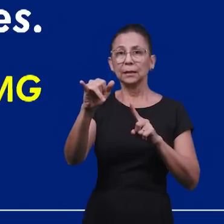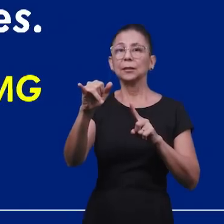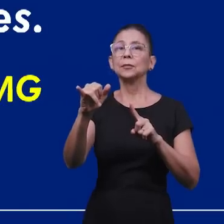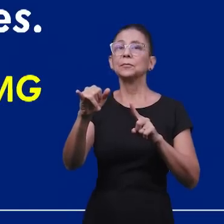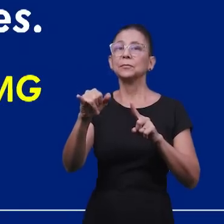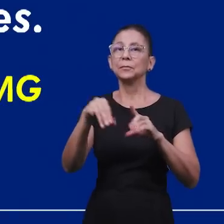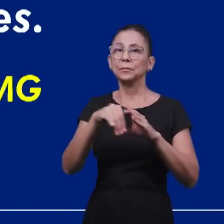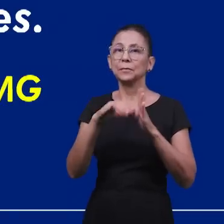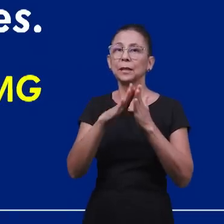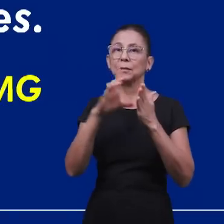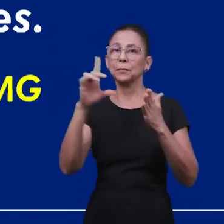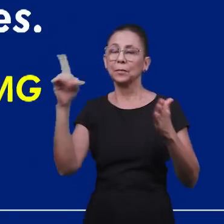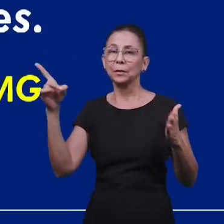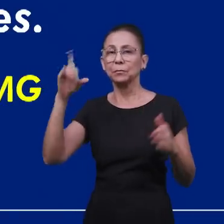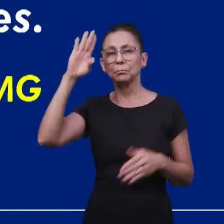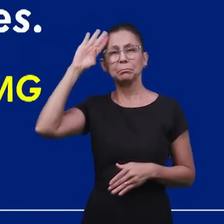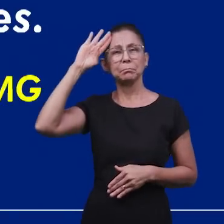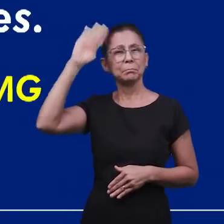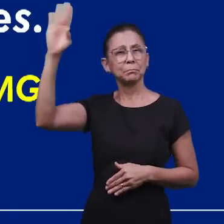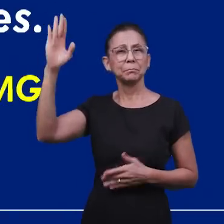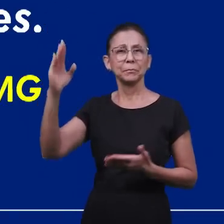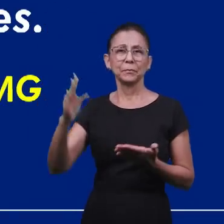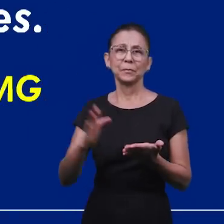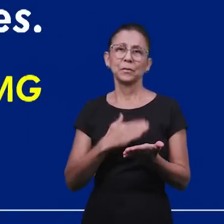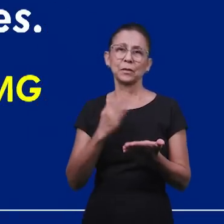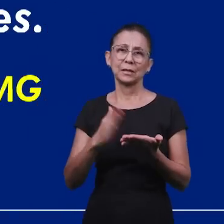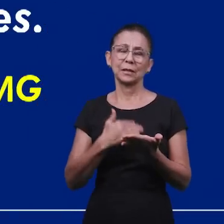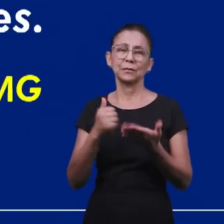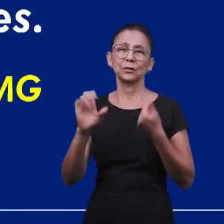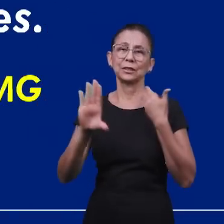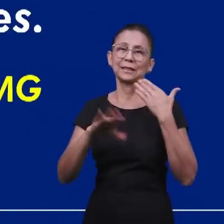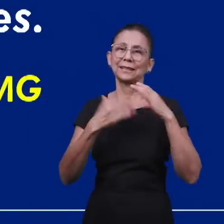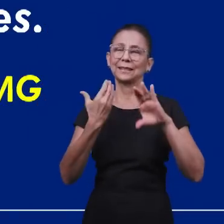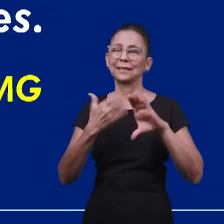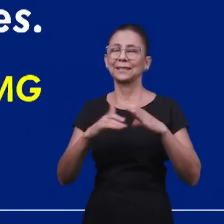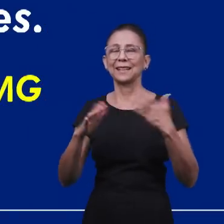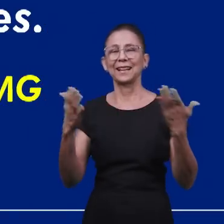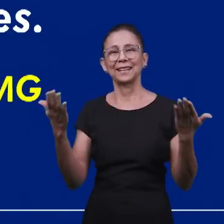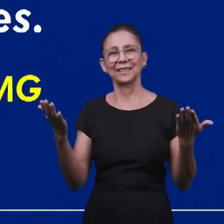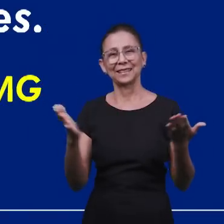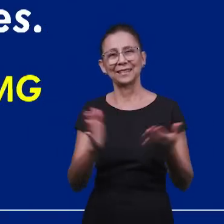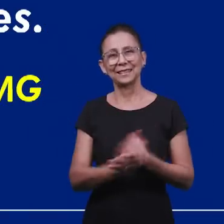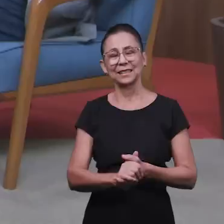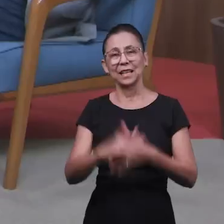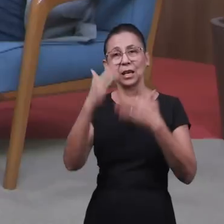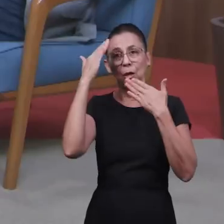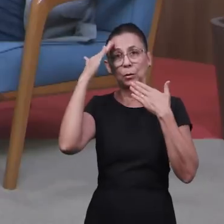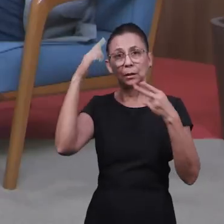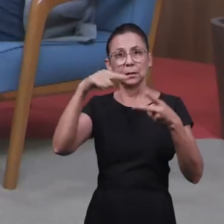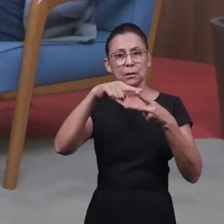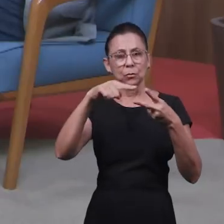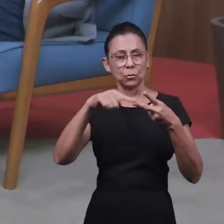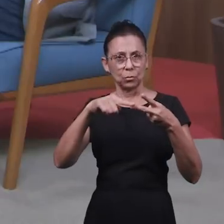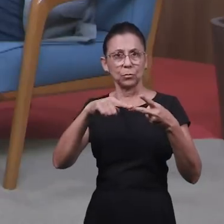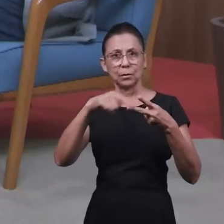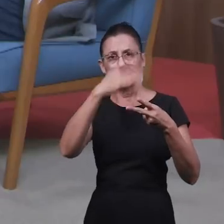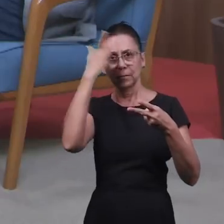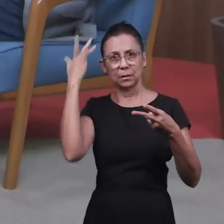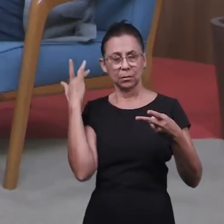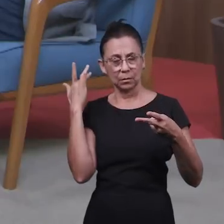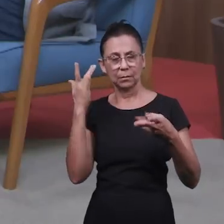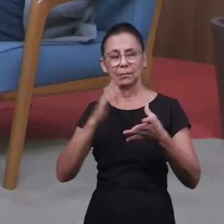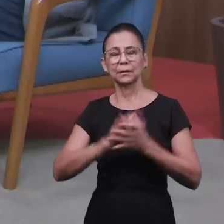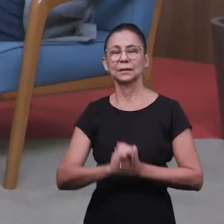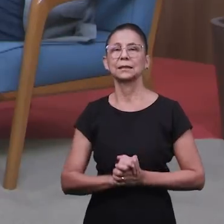Deus, principalmente no livro de Cantares. Eu agradeço aos irmãos Denival e Arilza por